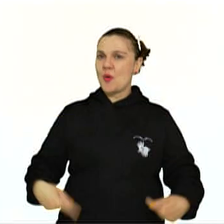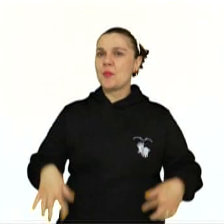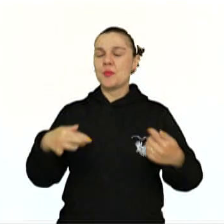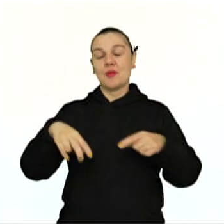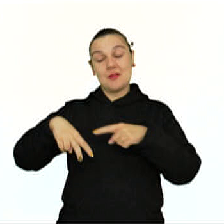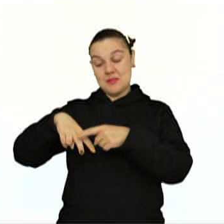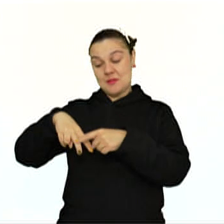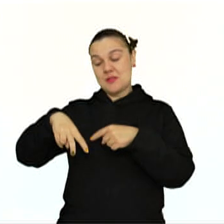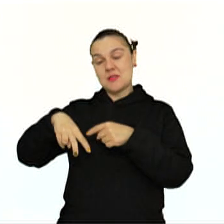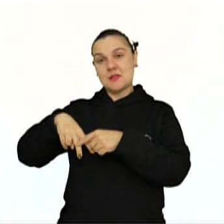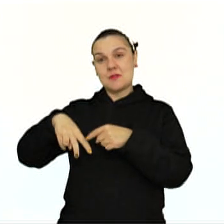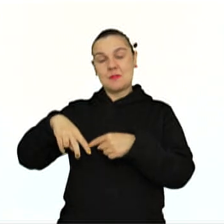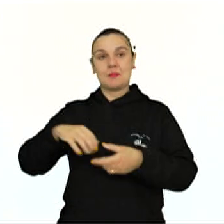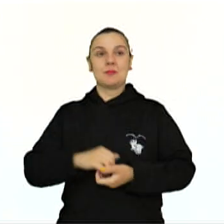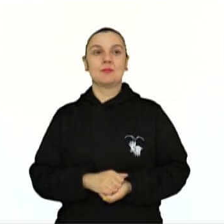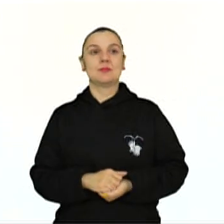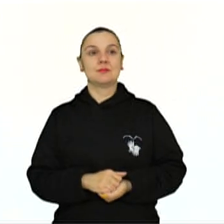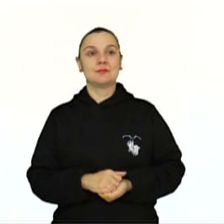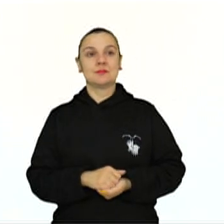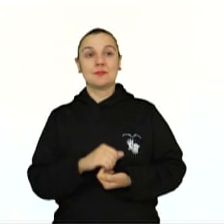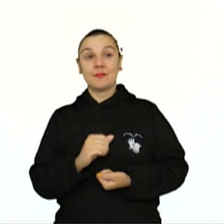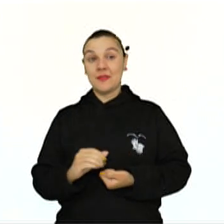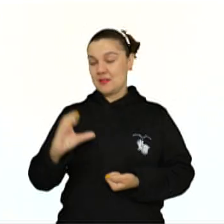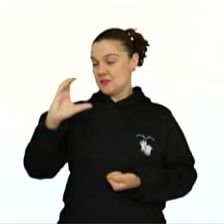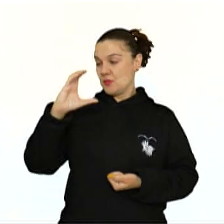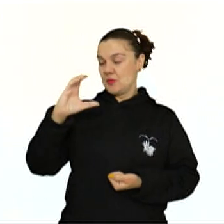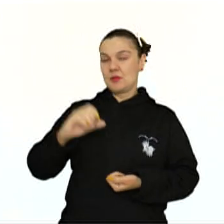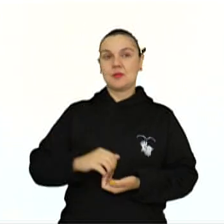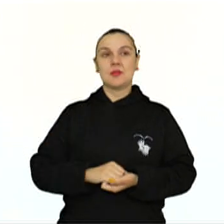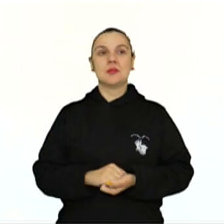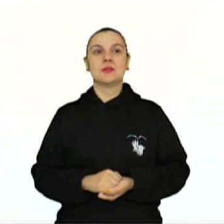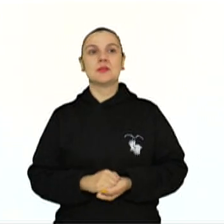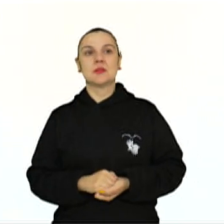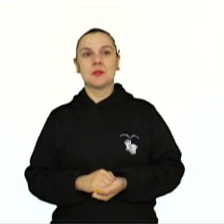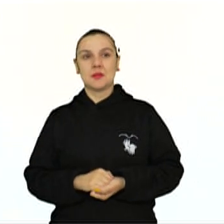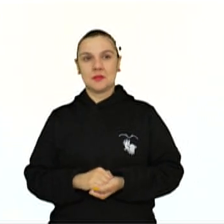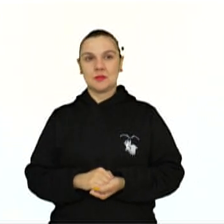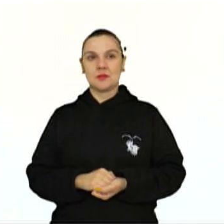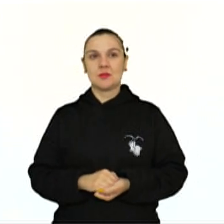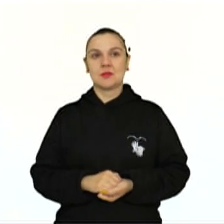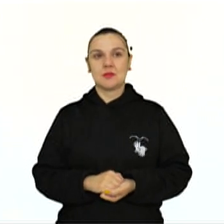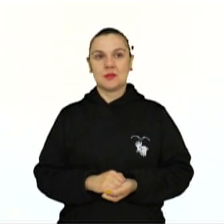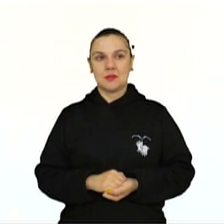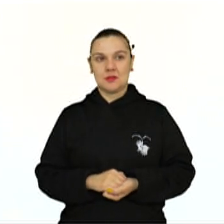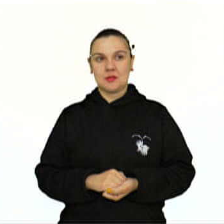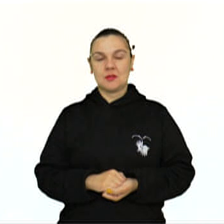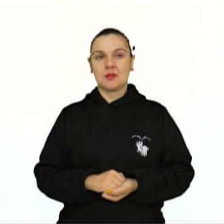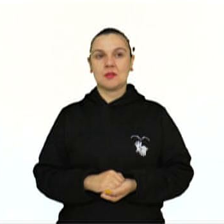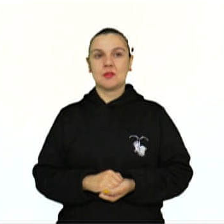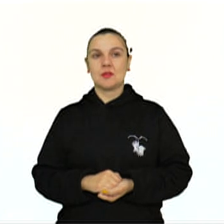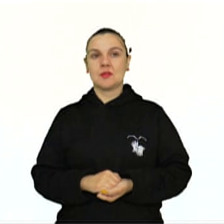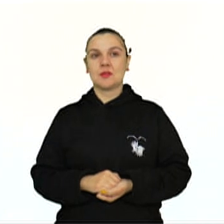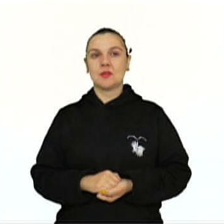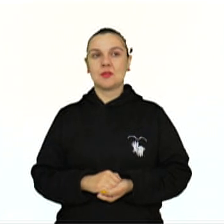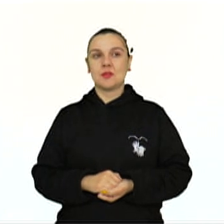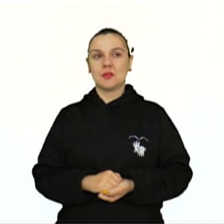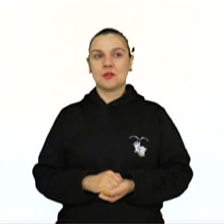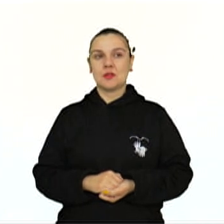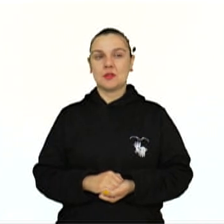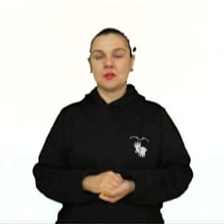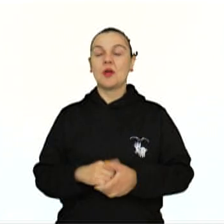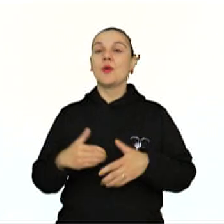aqui? Las piernas. Alternativa C, a Juan e a Pedro, ou seja, eles, les